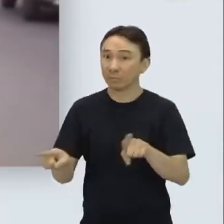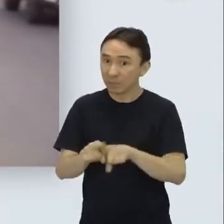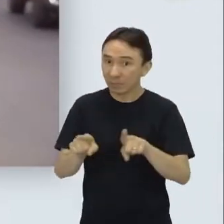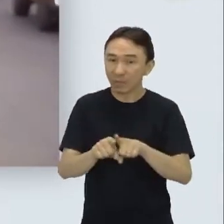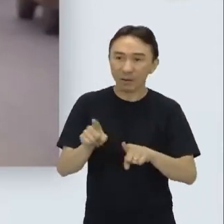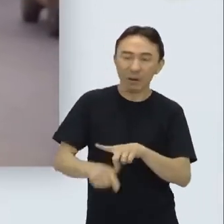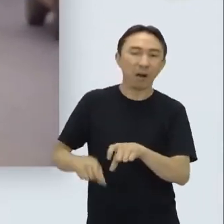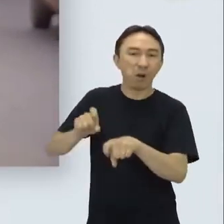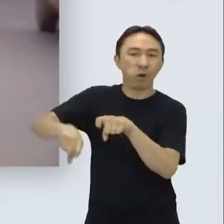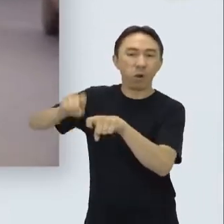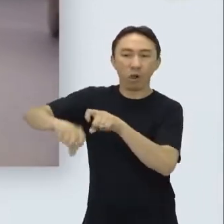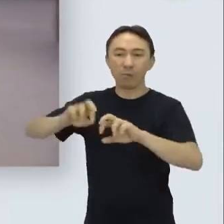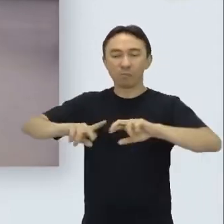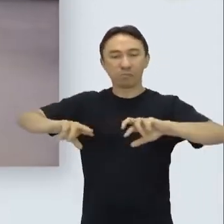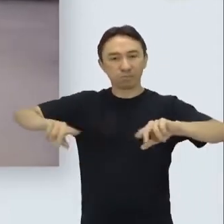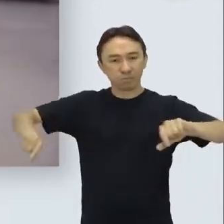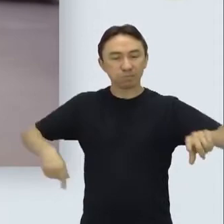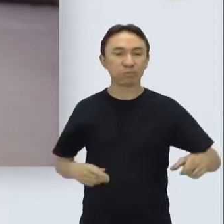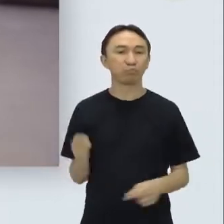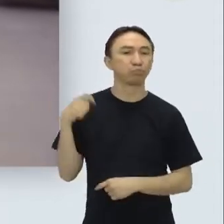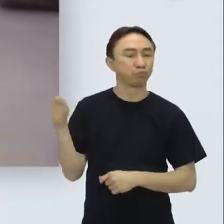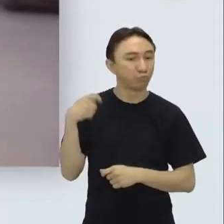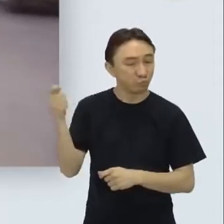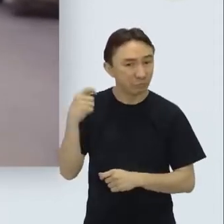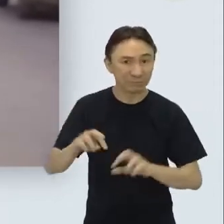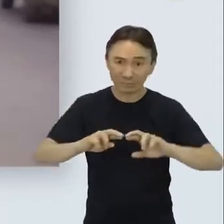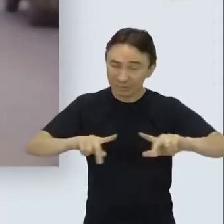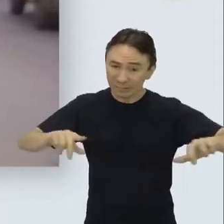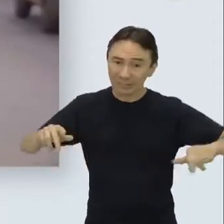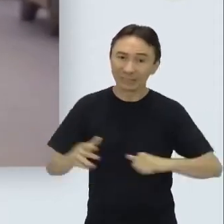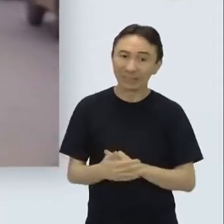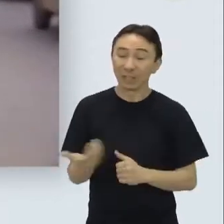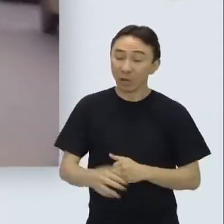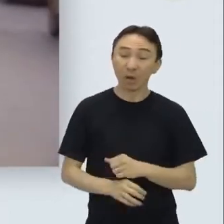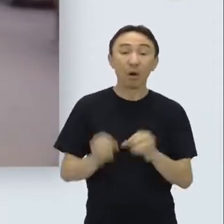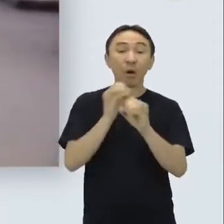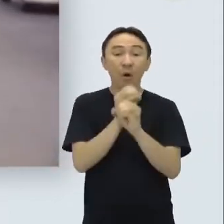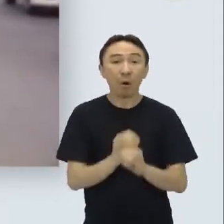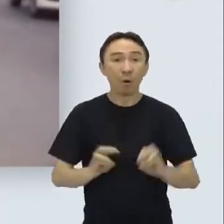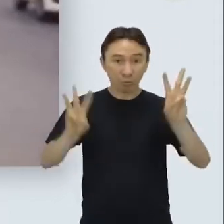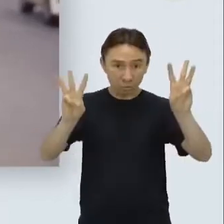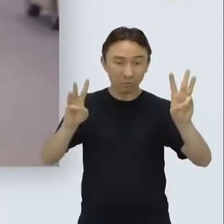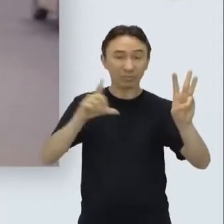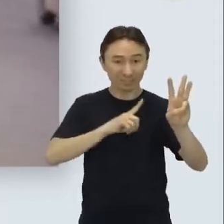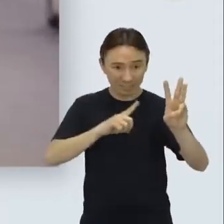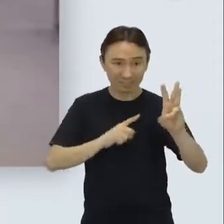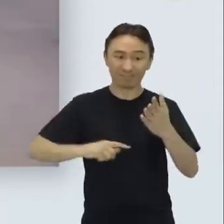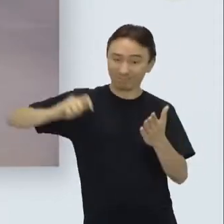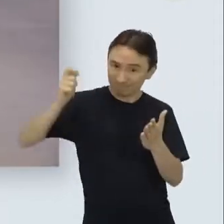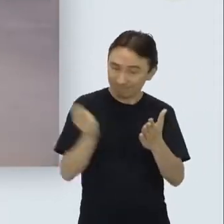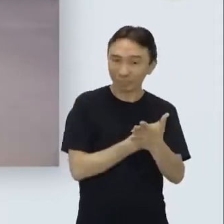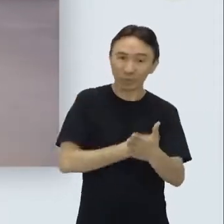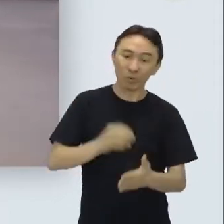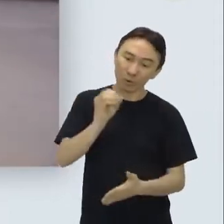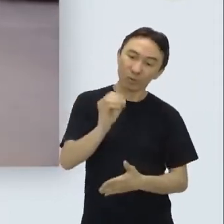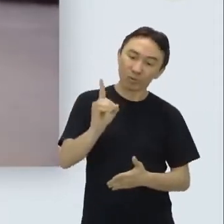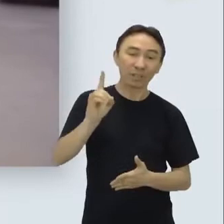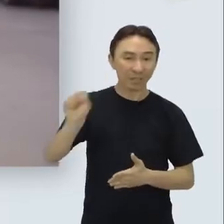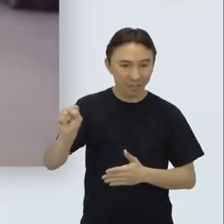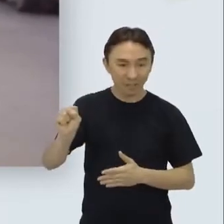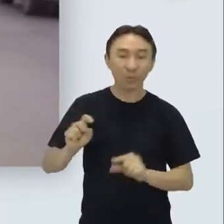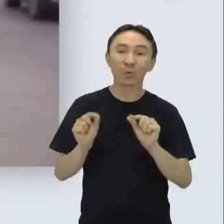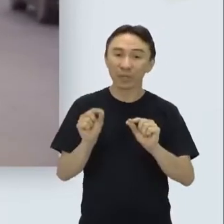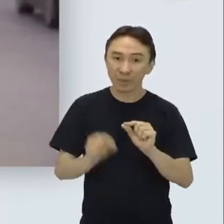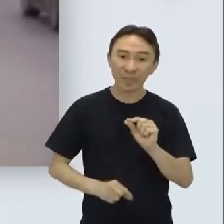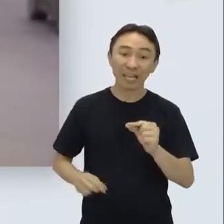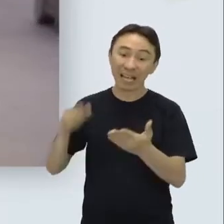o Brasil assinou os Objetivos de Desenvolvimento Sustentável da ONU. O documento prevê até 2025 a